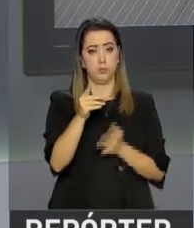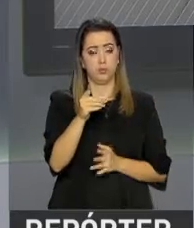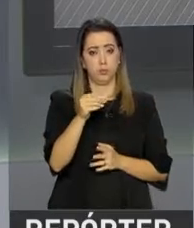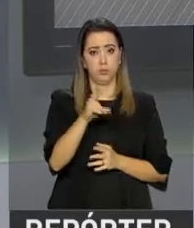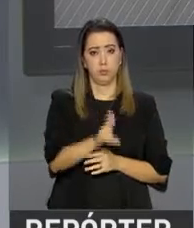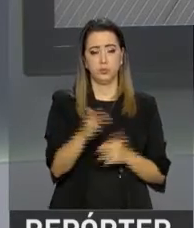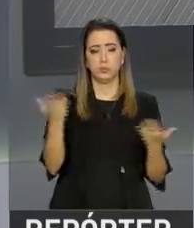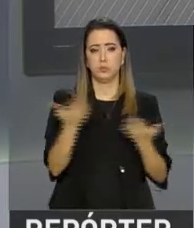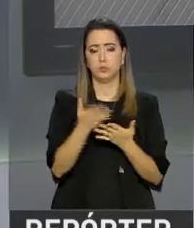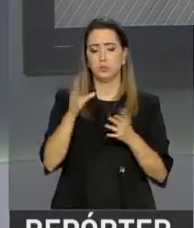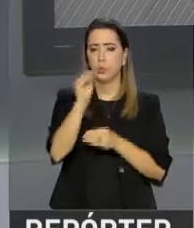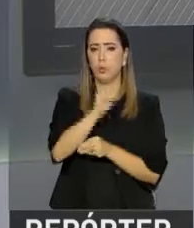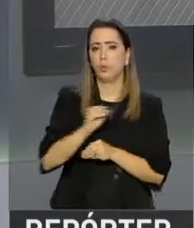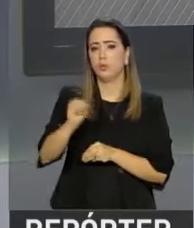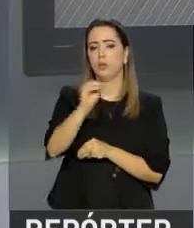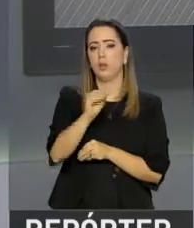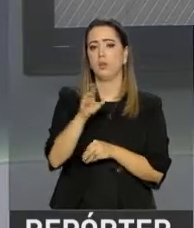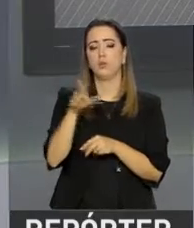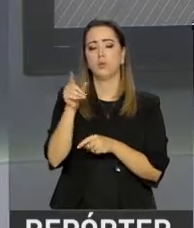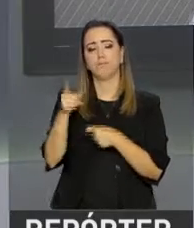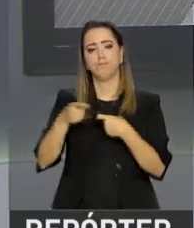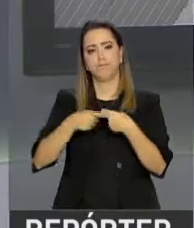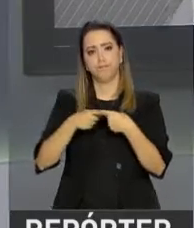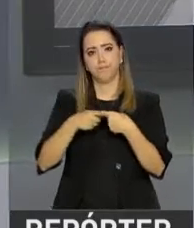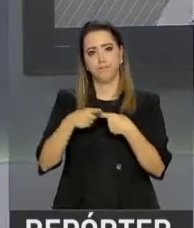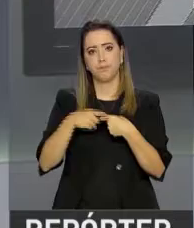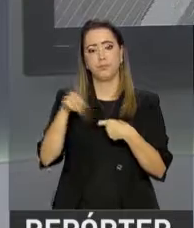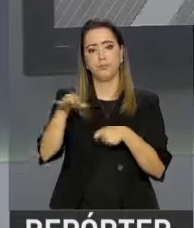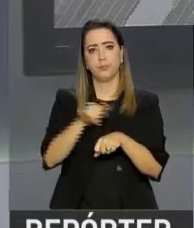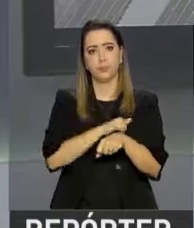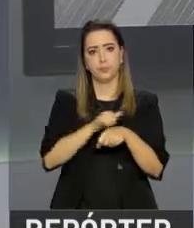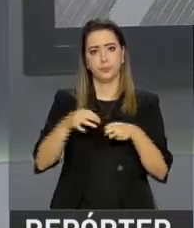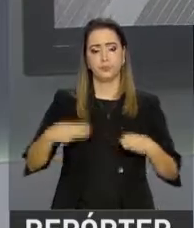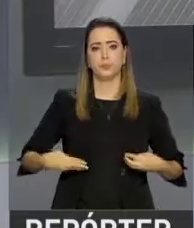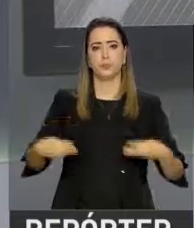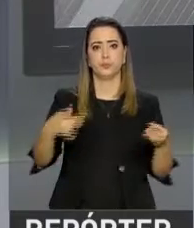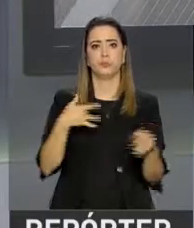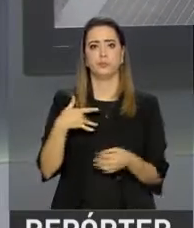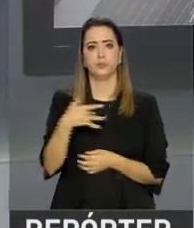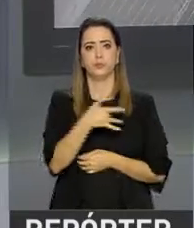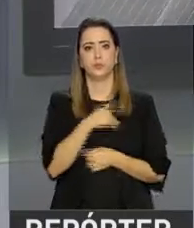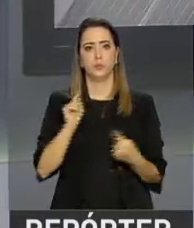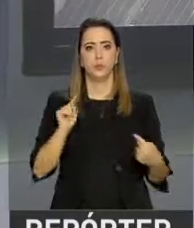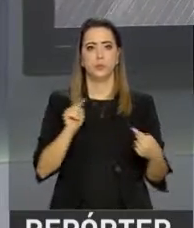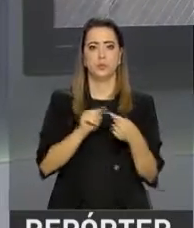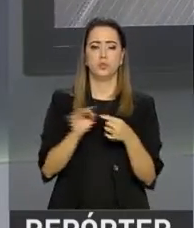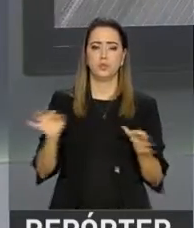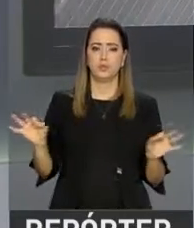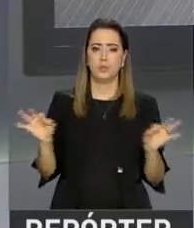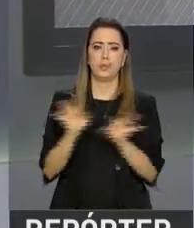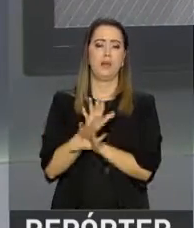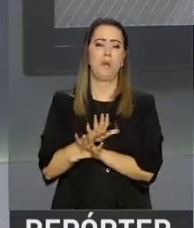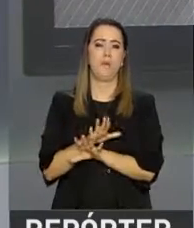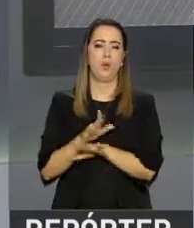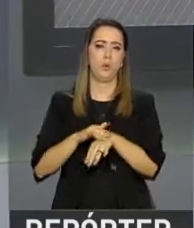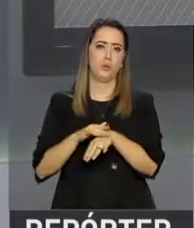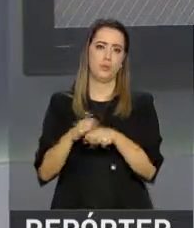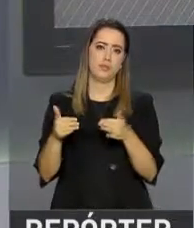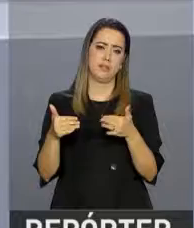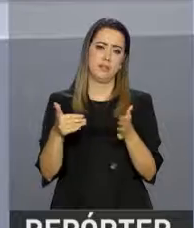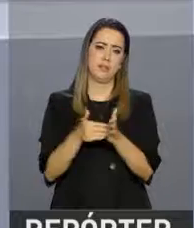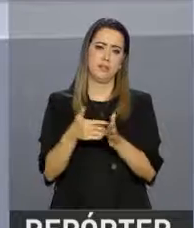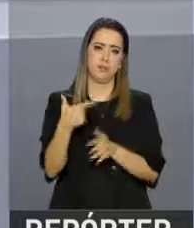A ampliação da assistência faz parte da estratégia do Ministério da Saúde, que visa atingir a meta de eliminar a doença até